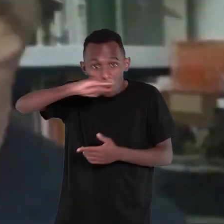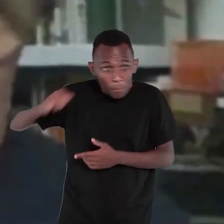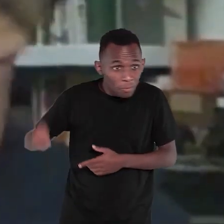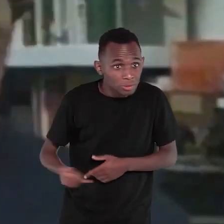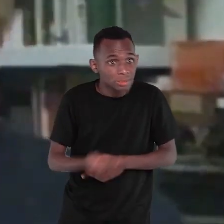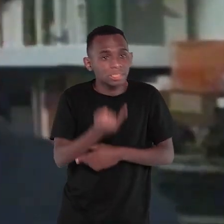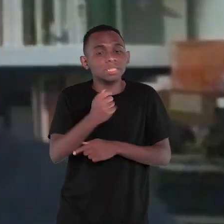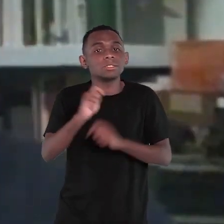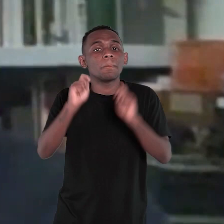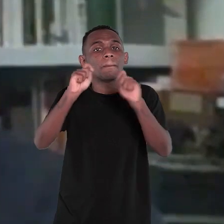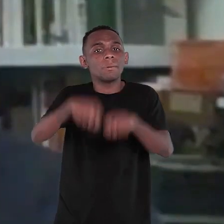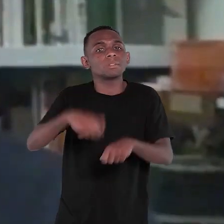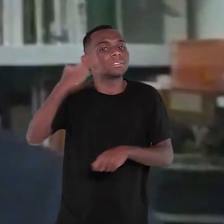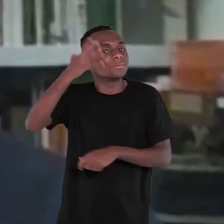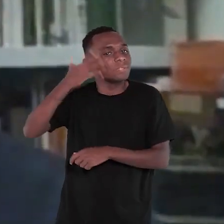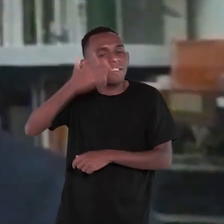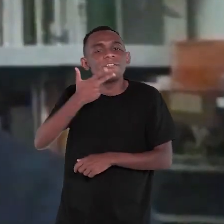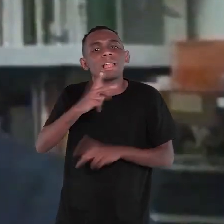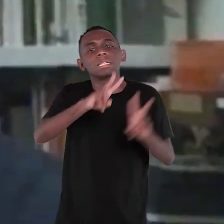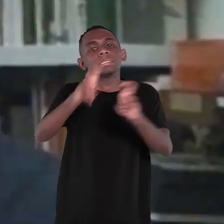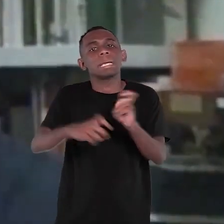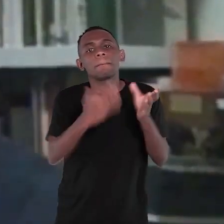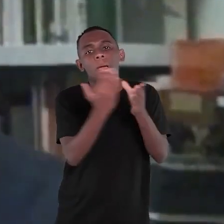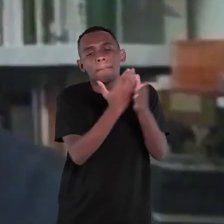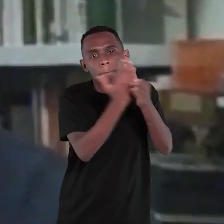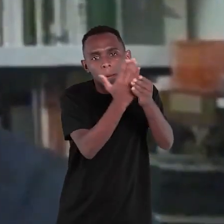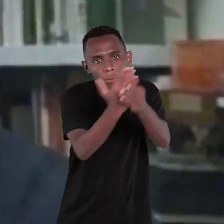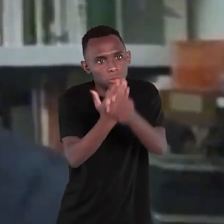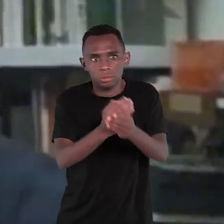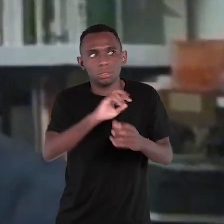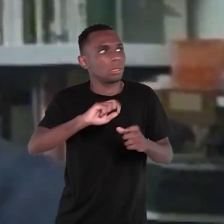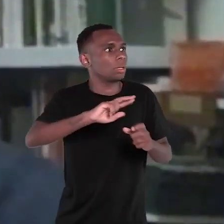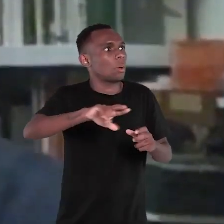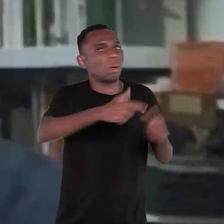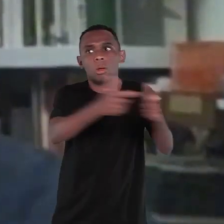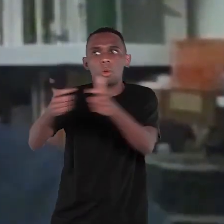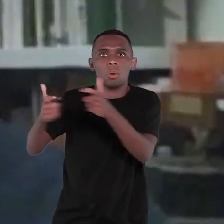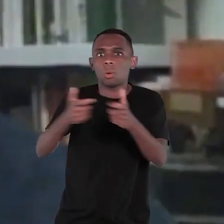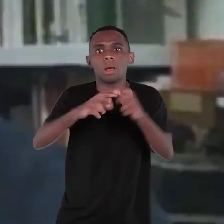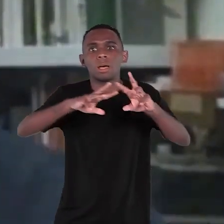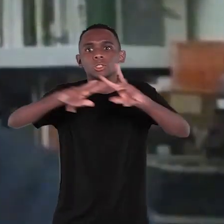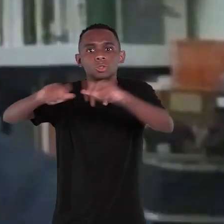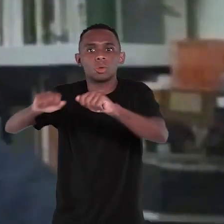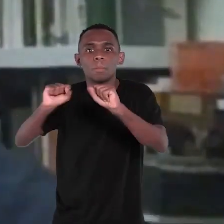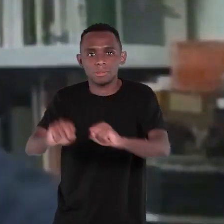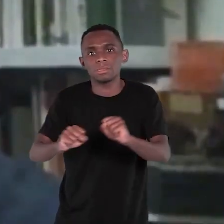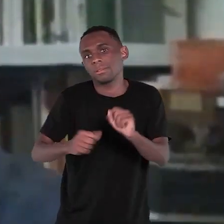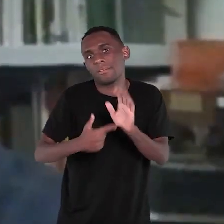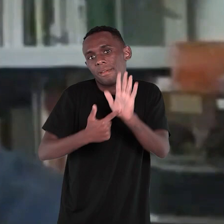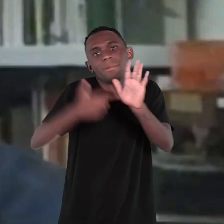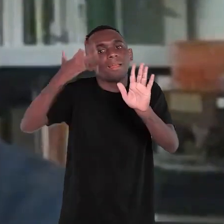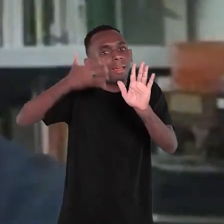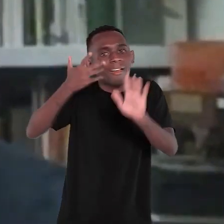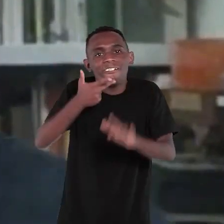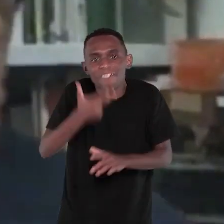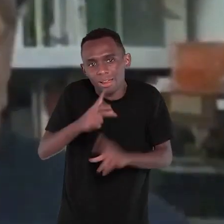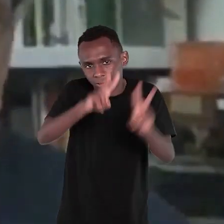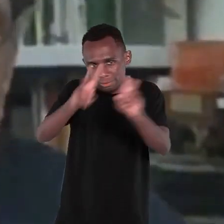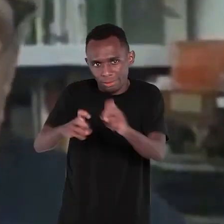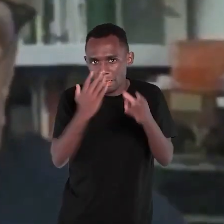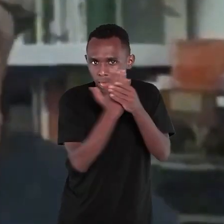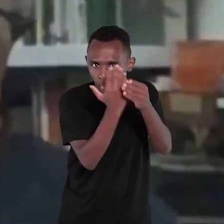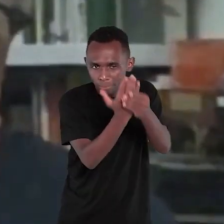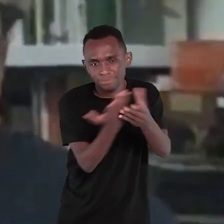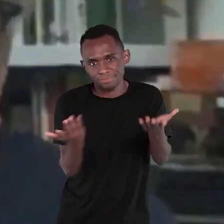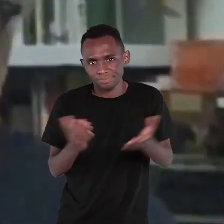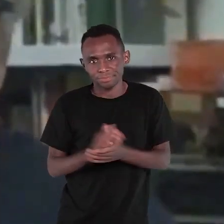agradeço muito essa oportunidade de poder falar de biblioteca, não é em todo lugar que a gente consegue falar, né,